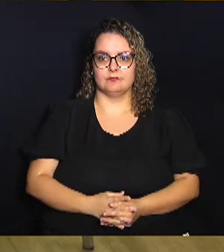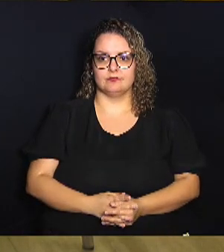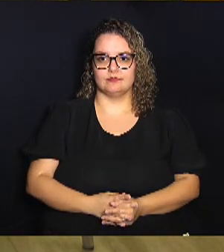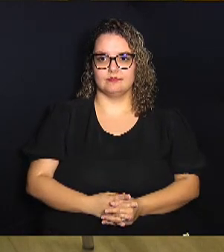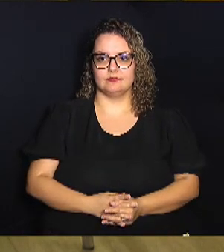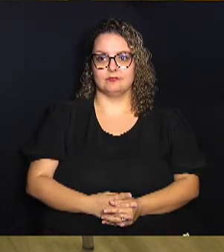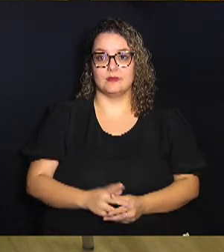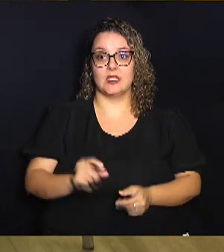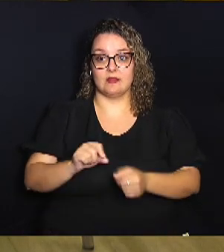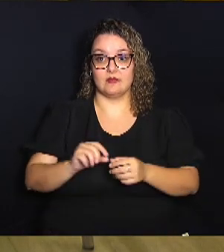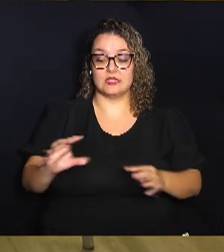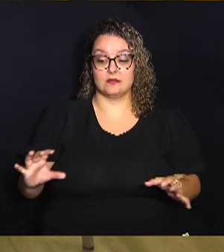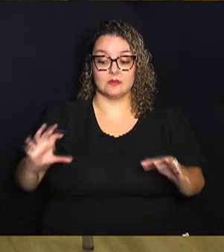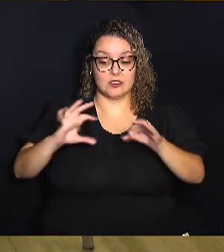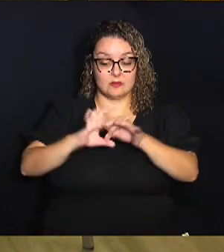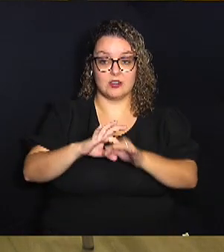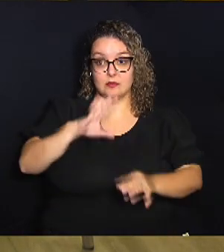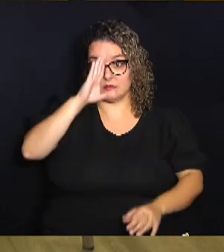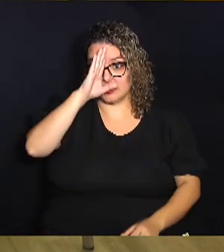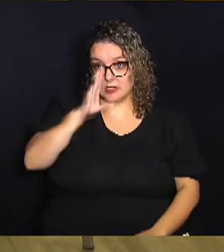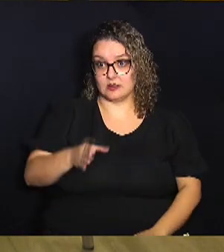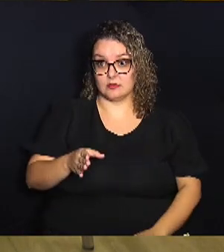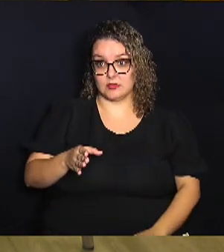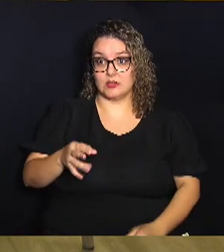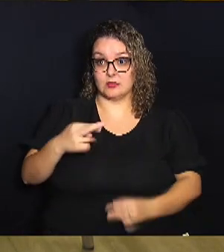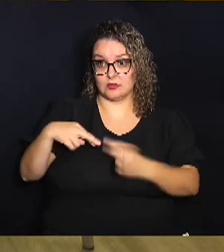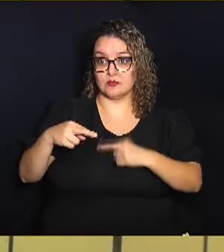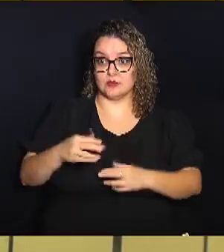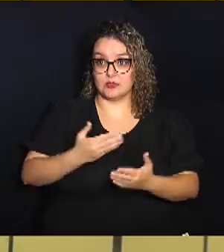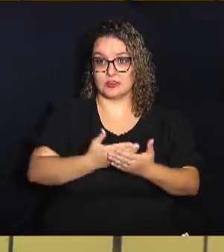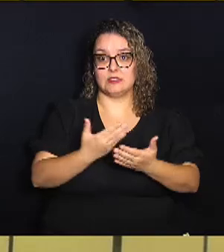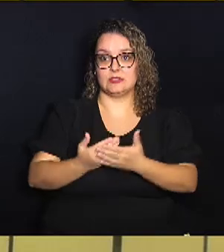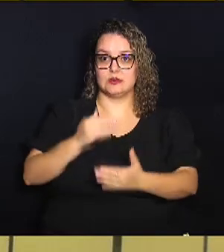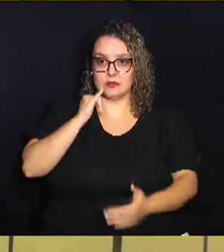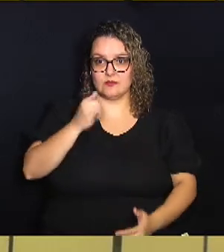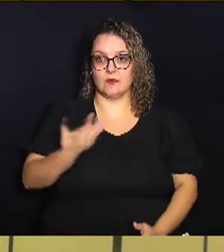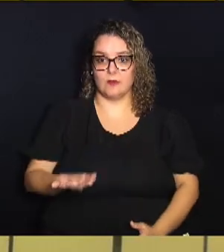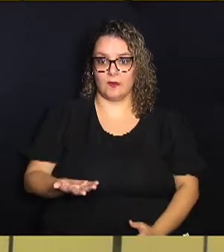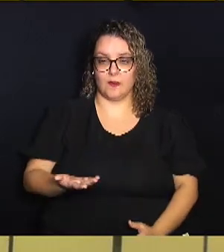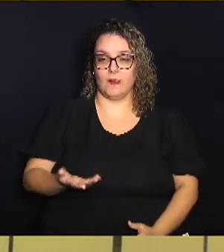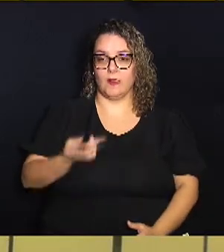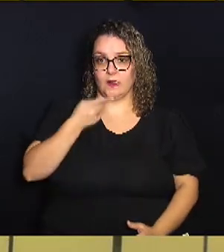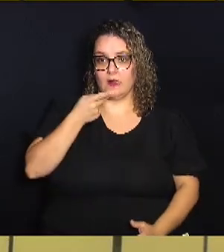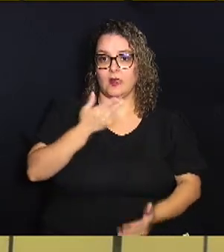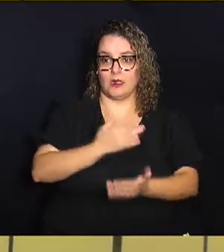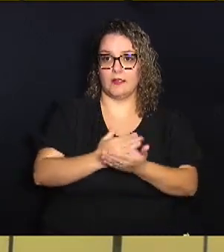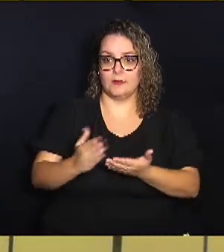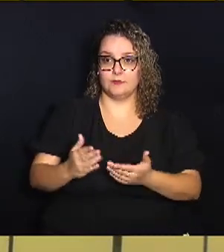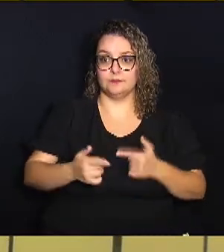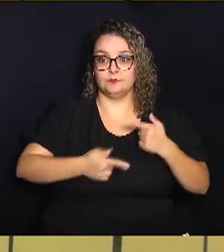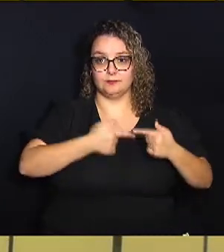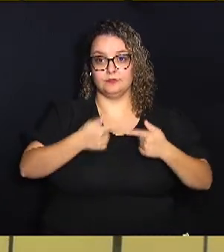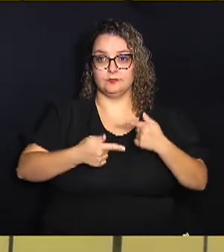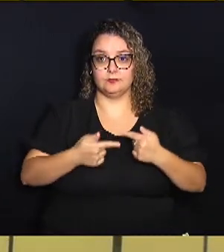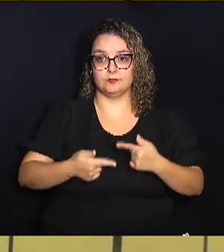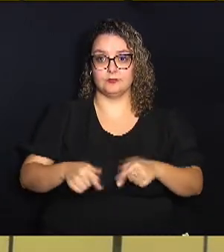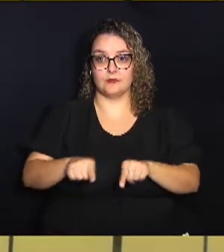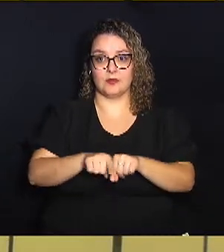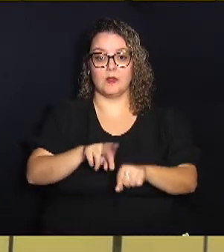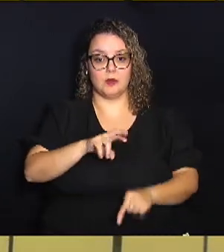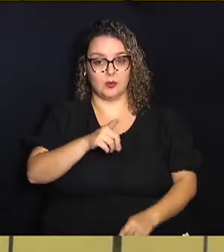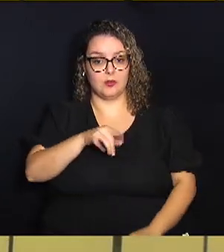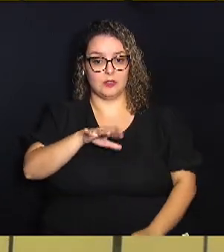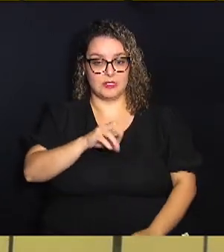Fazendo um link, né, em relação principalmente a essa questão do estudo que fala isso, o estudo que você citou no início, essa geração, e o Rodrigo também mais uma